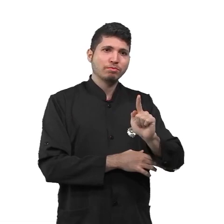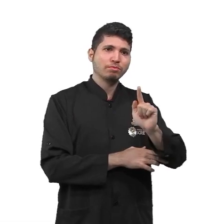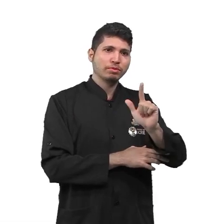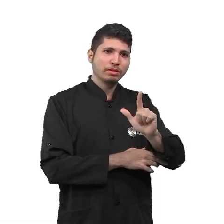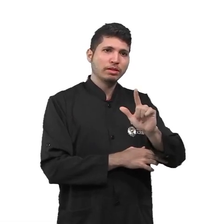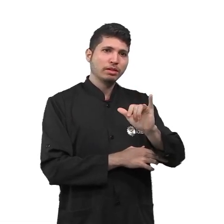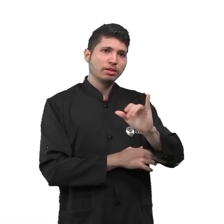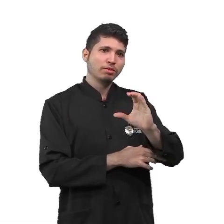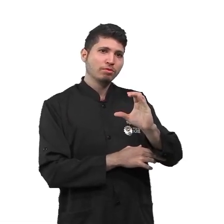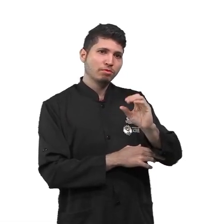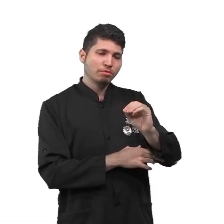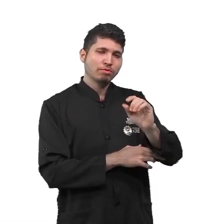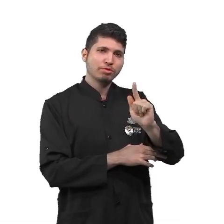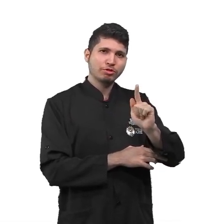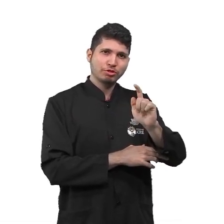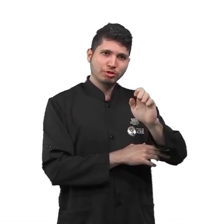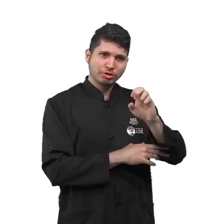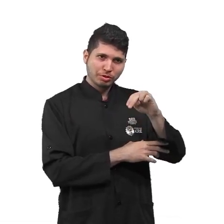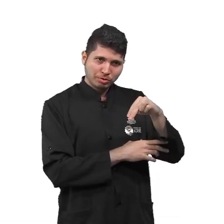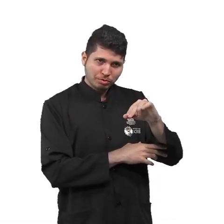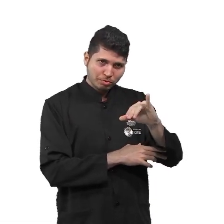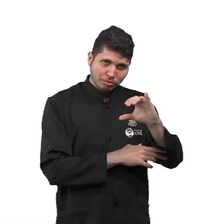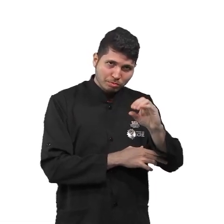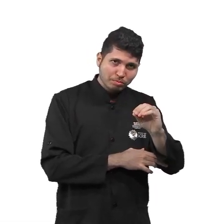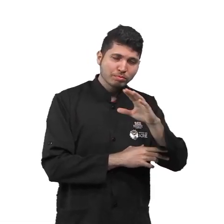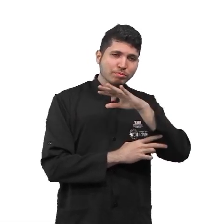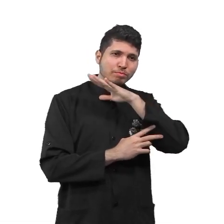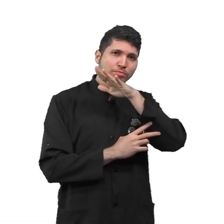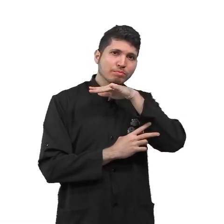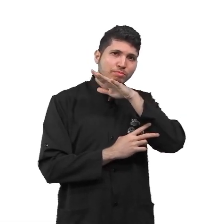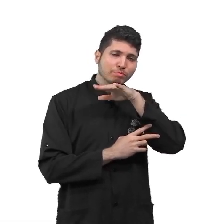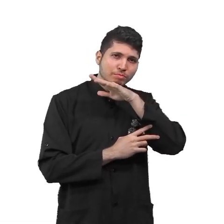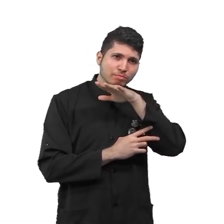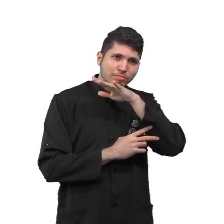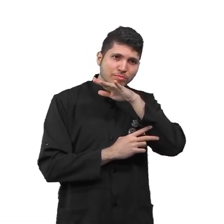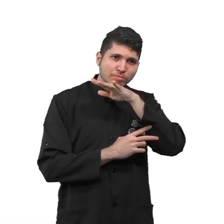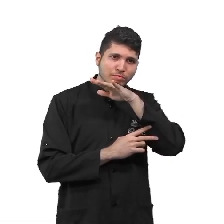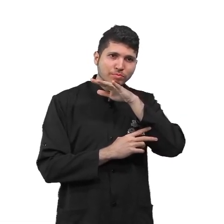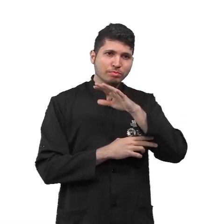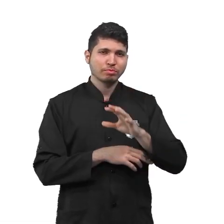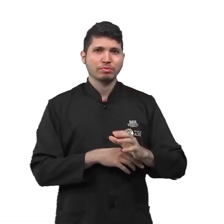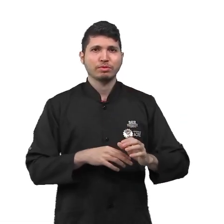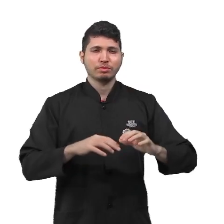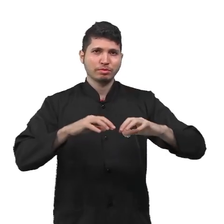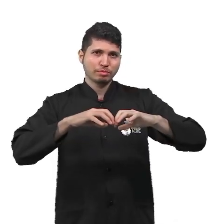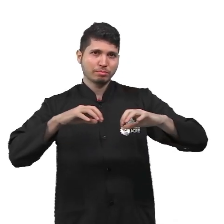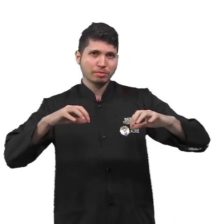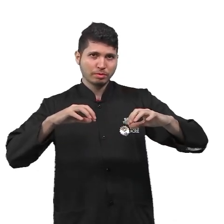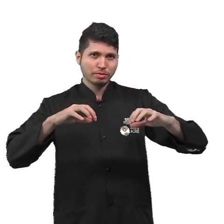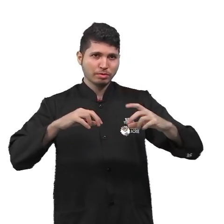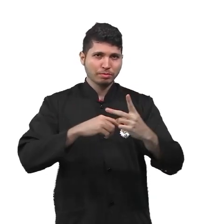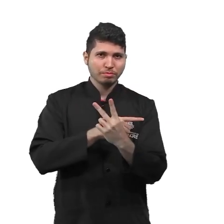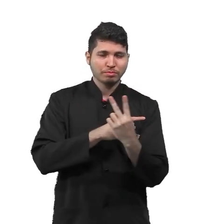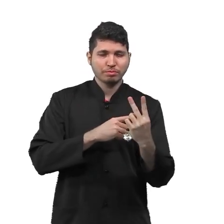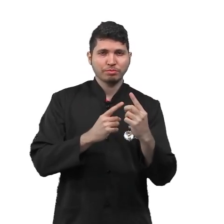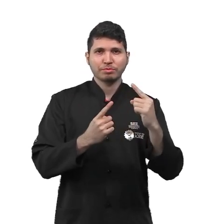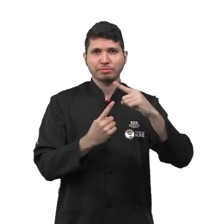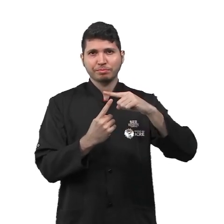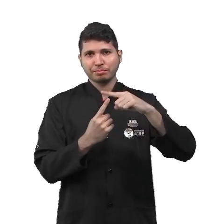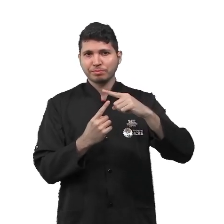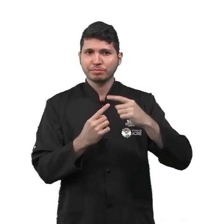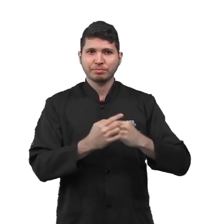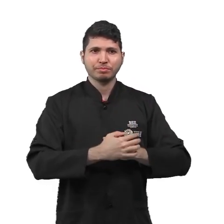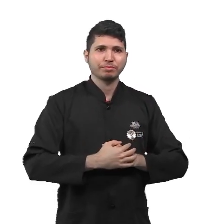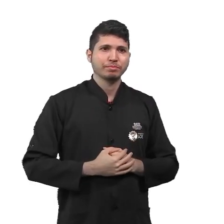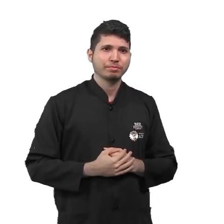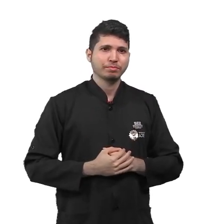de energia, né, vai ser quebrado esses carboidratos e vai ser liberado ali no nosso organismo.